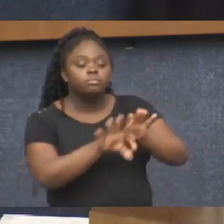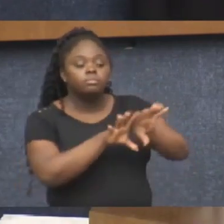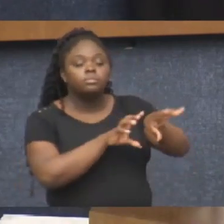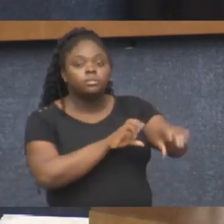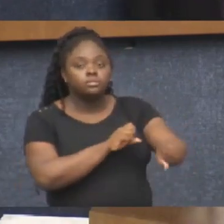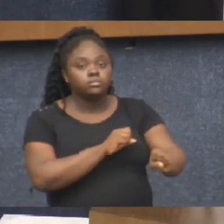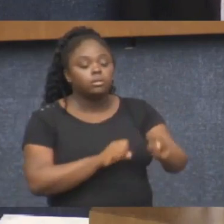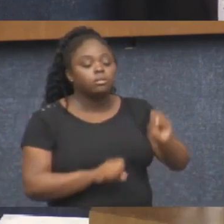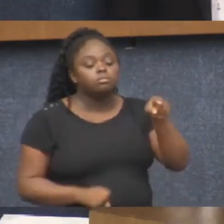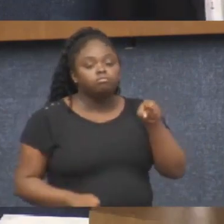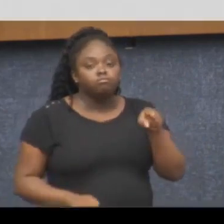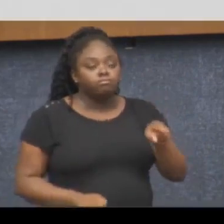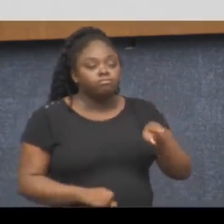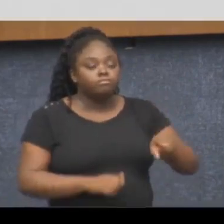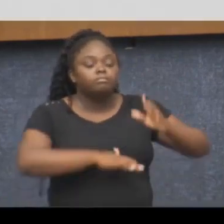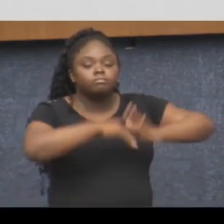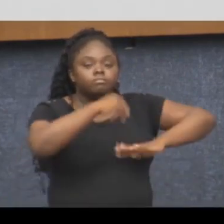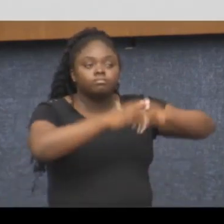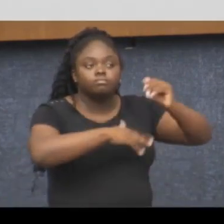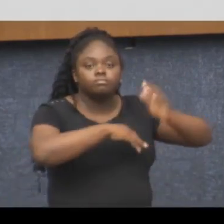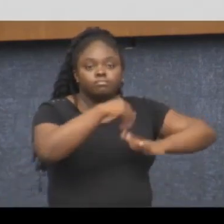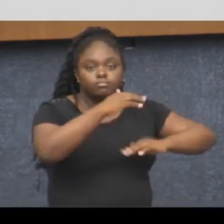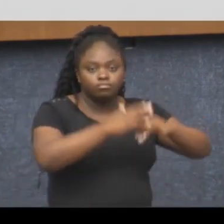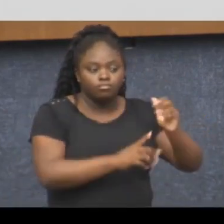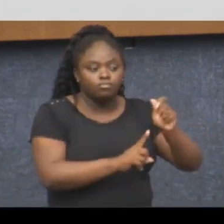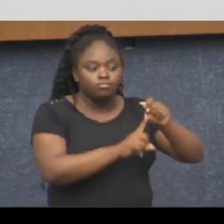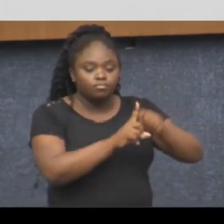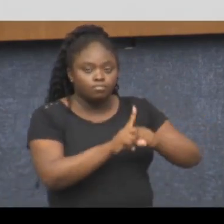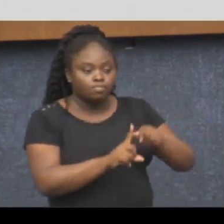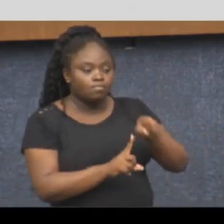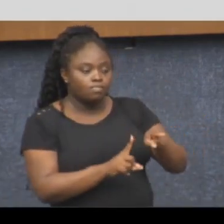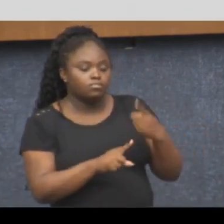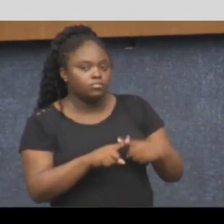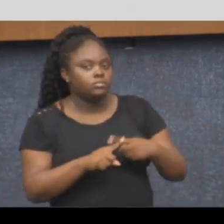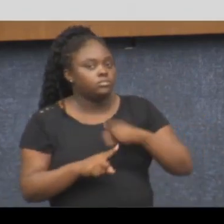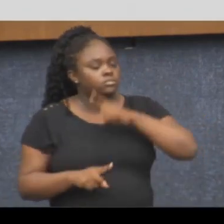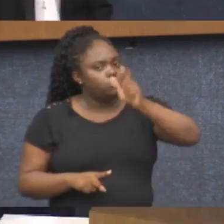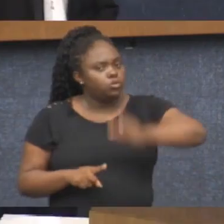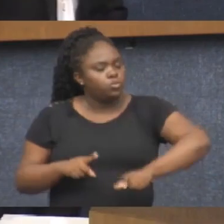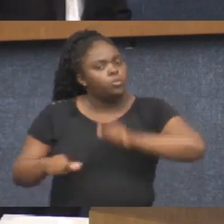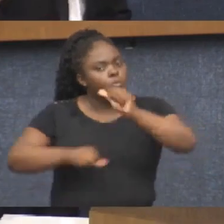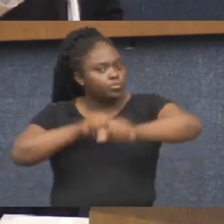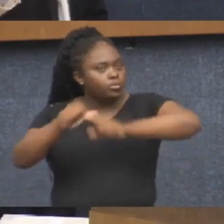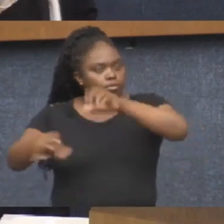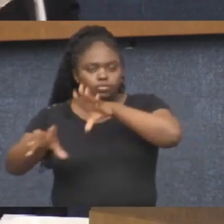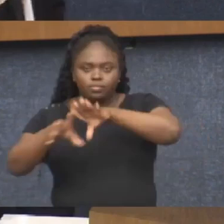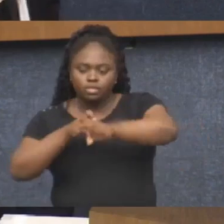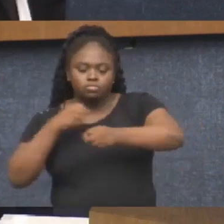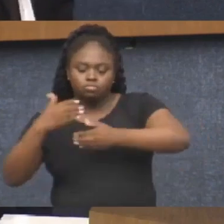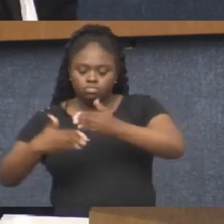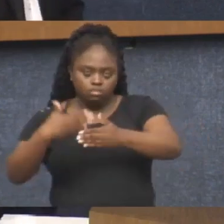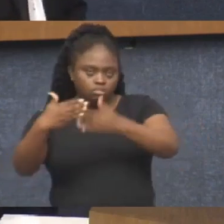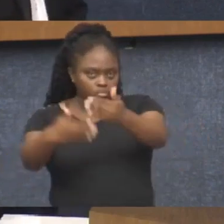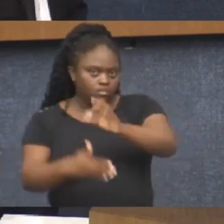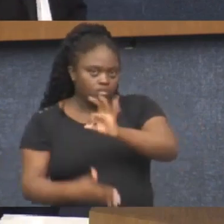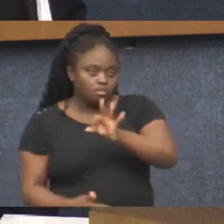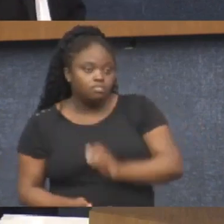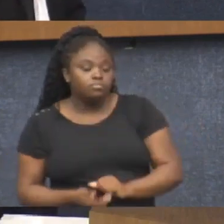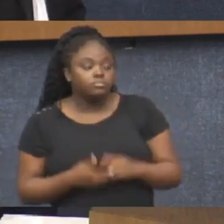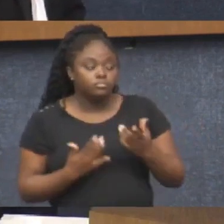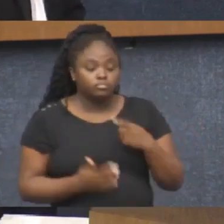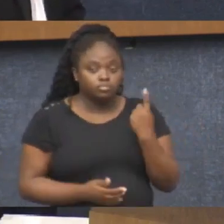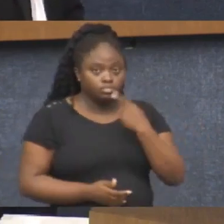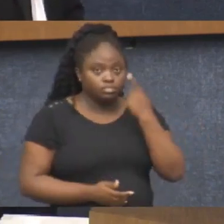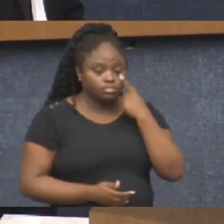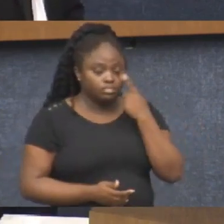formação completa daquele profissional naquele mês, porque tem gente que mudou a formação ao longo da história, concorda? Então, a gente olhou